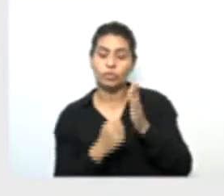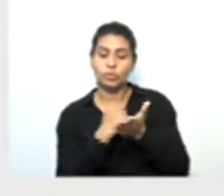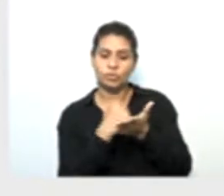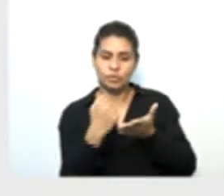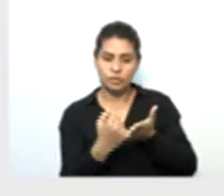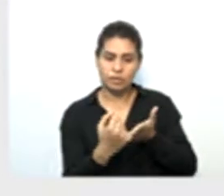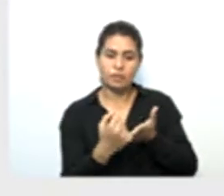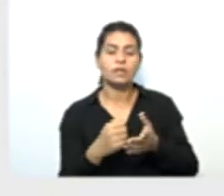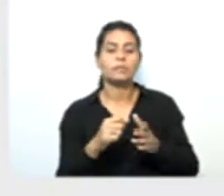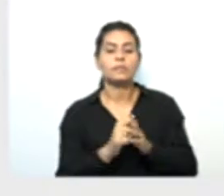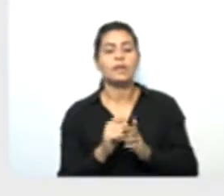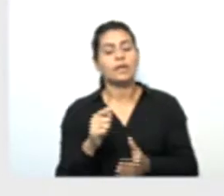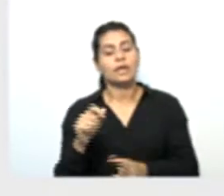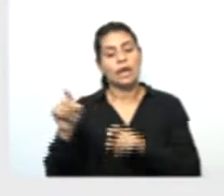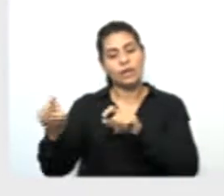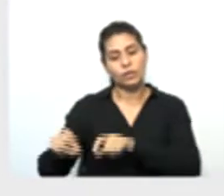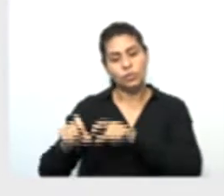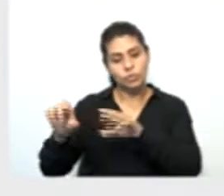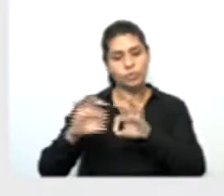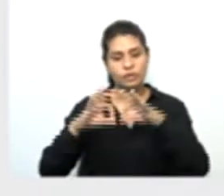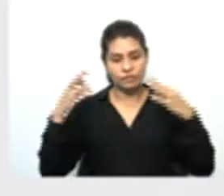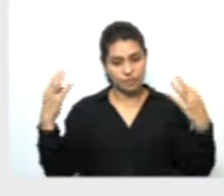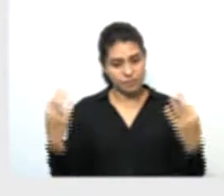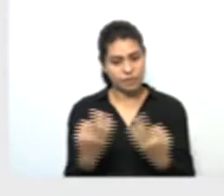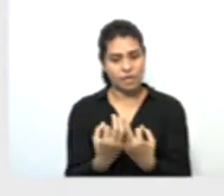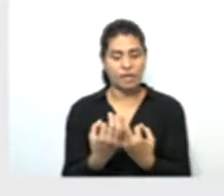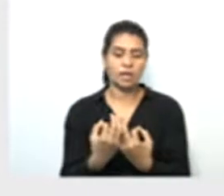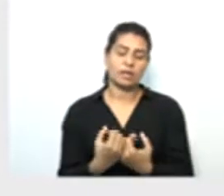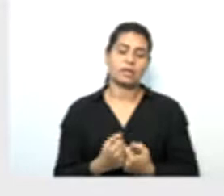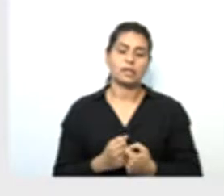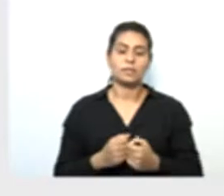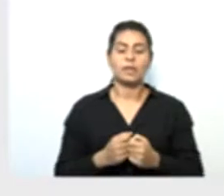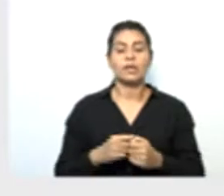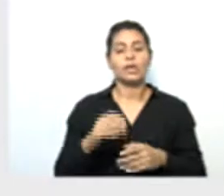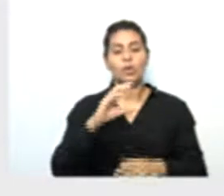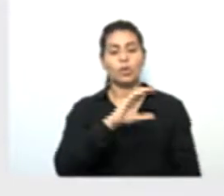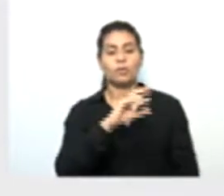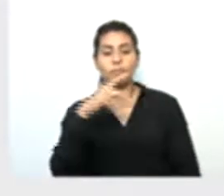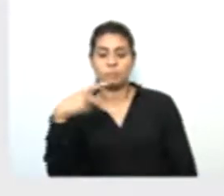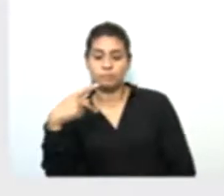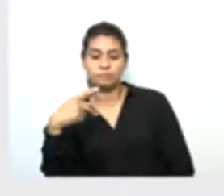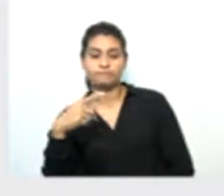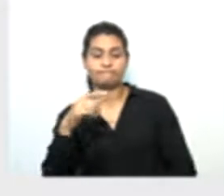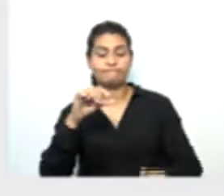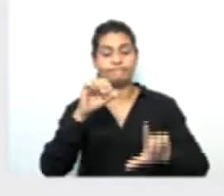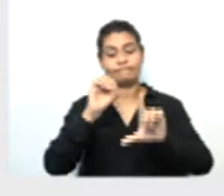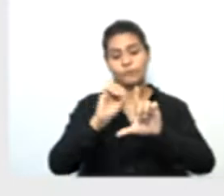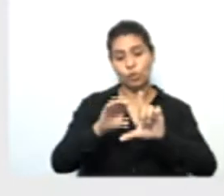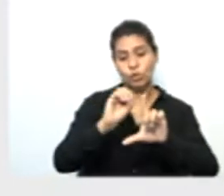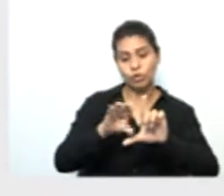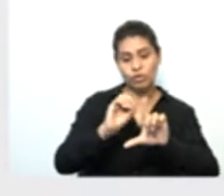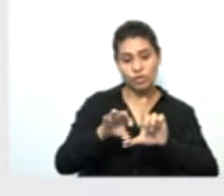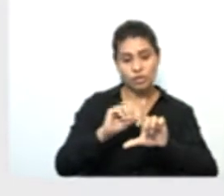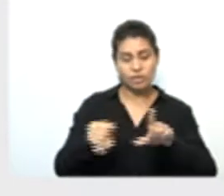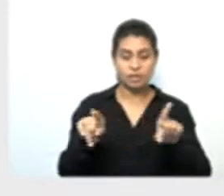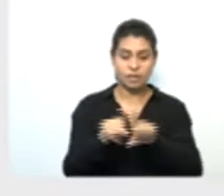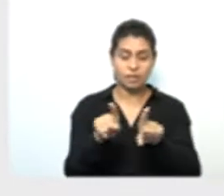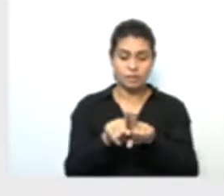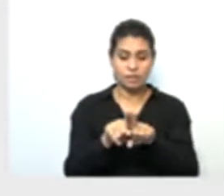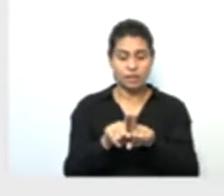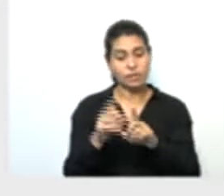familiar. Nós vamos falar sobre cooperativas e mercados institucionais. Falamos também de logística na comercialização via